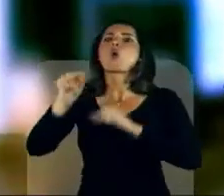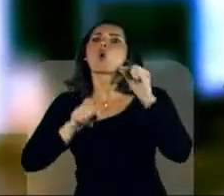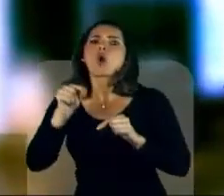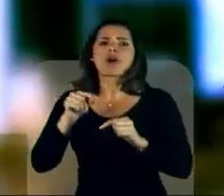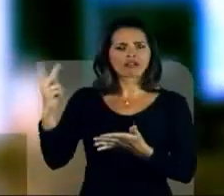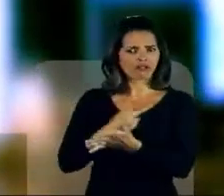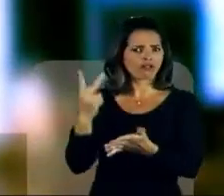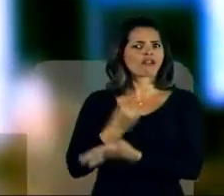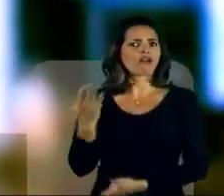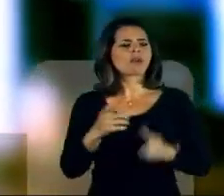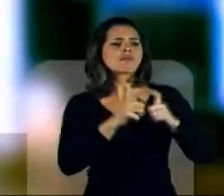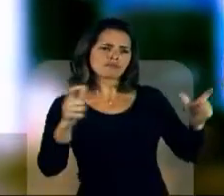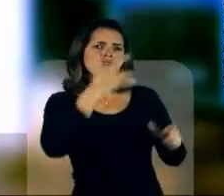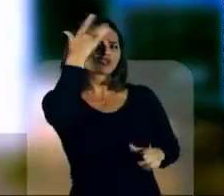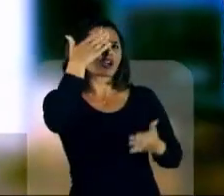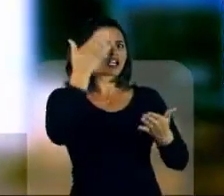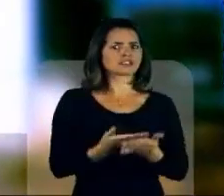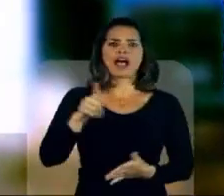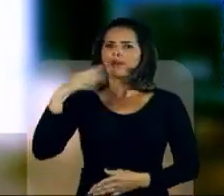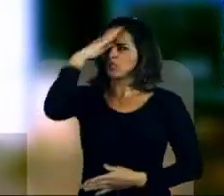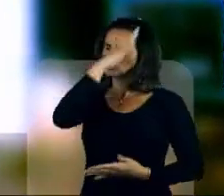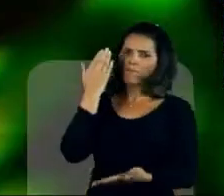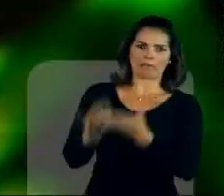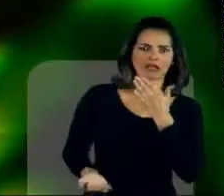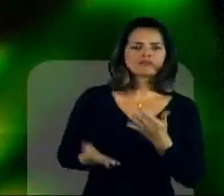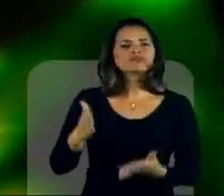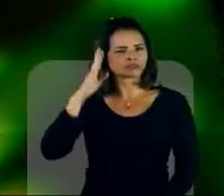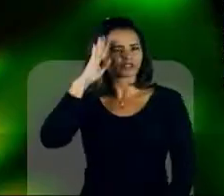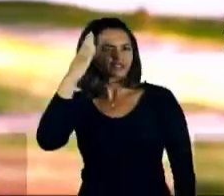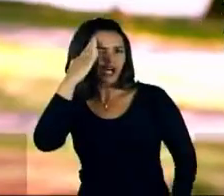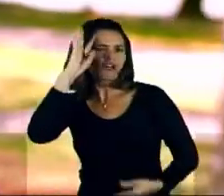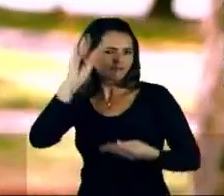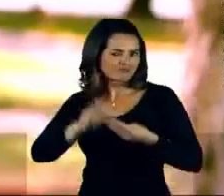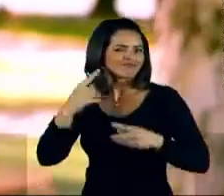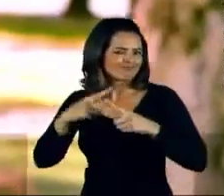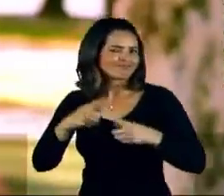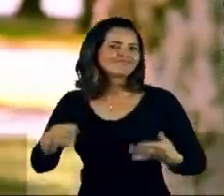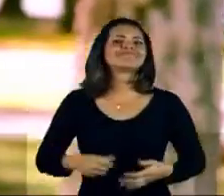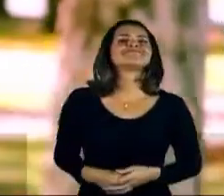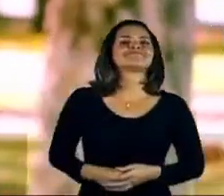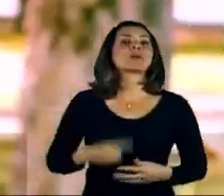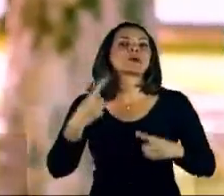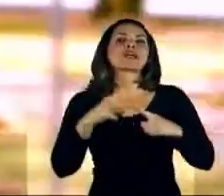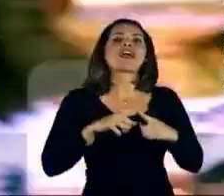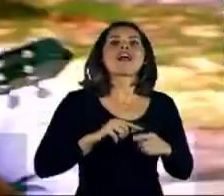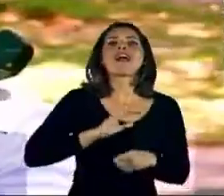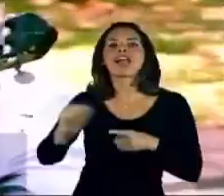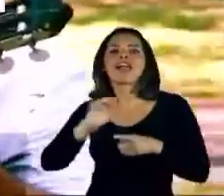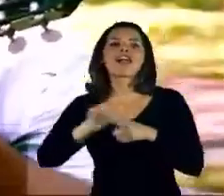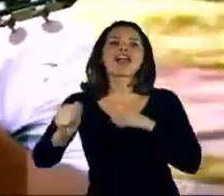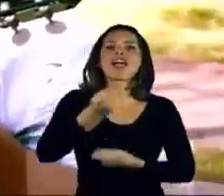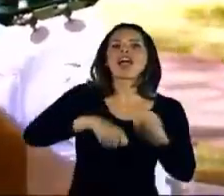feio e fizeram tanta gente acreditar que o Bolsonaro não ia ser eleito. Sabe por quê, né? É que a mamata acabou.